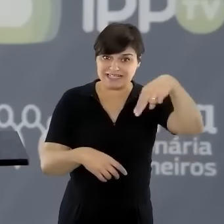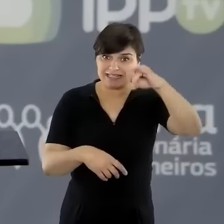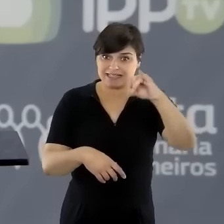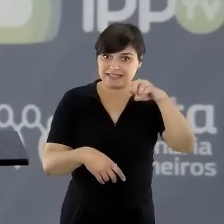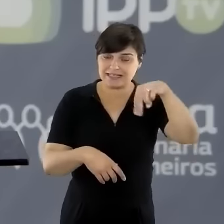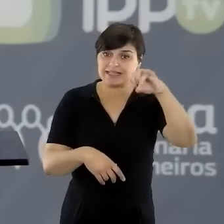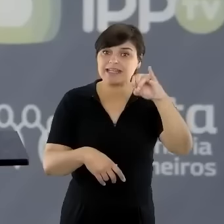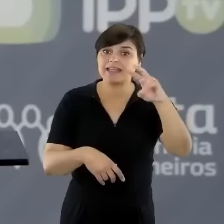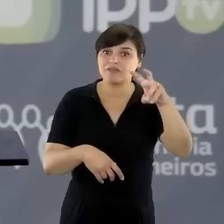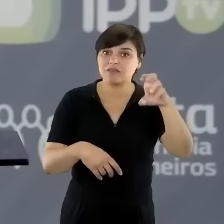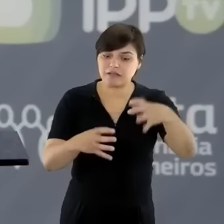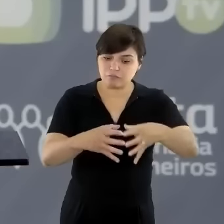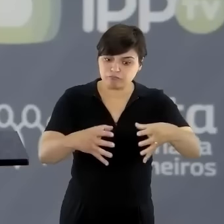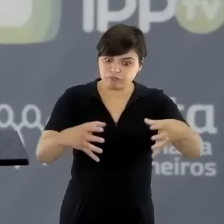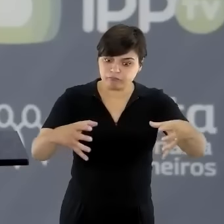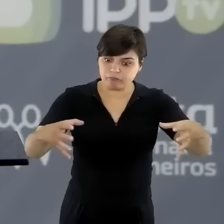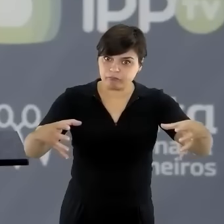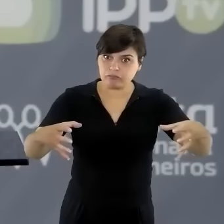ameaça para